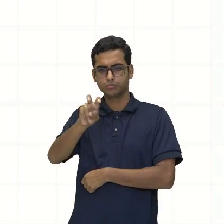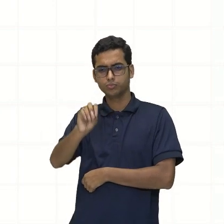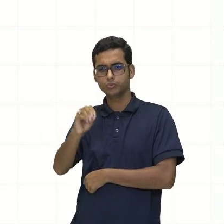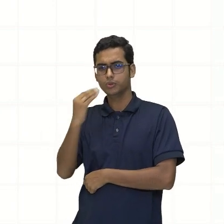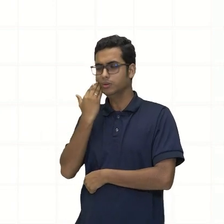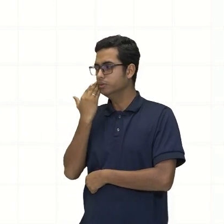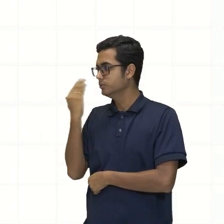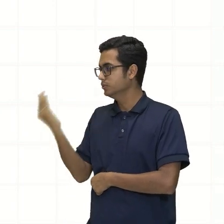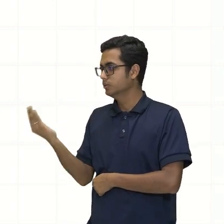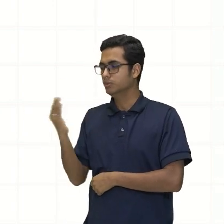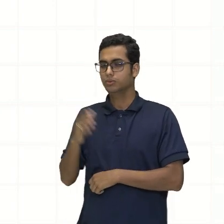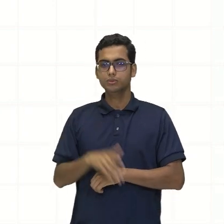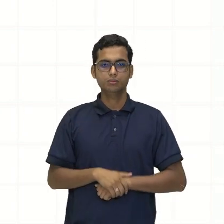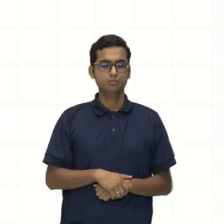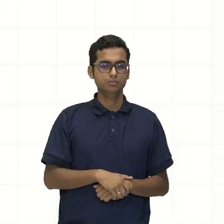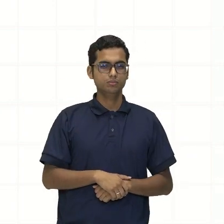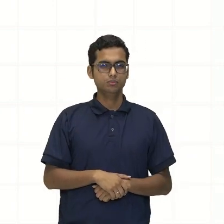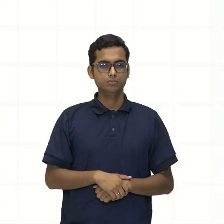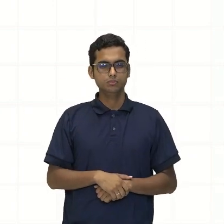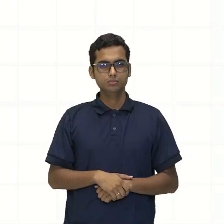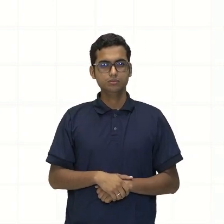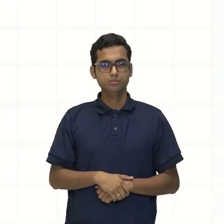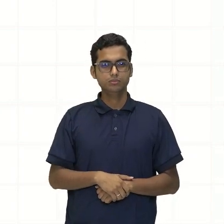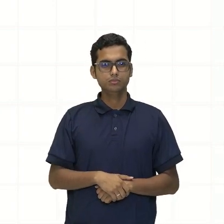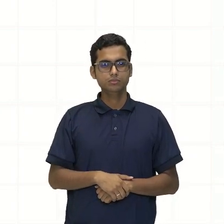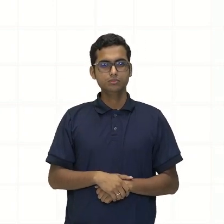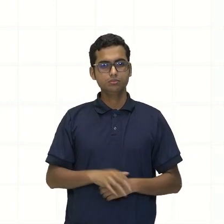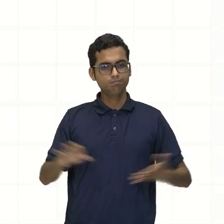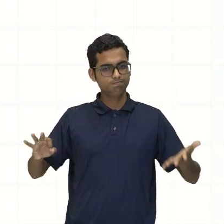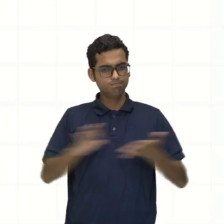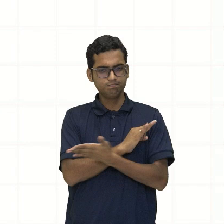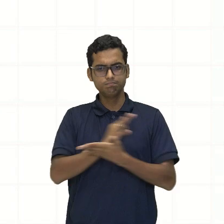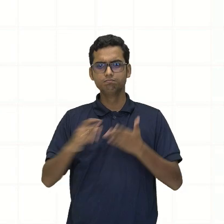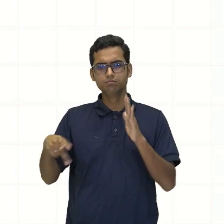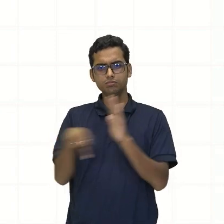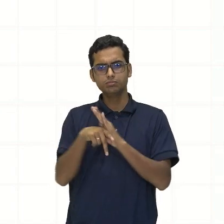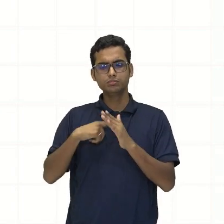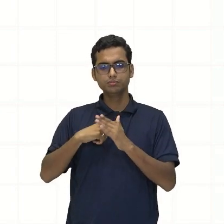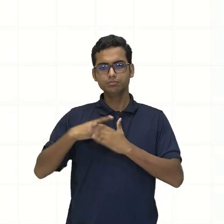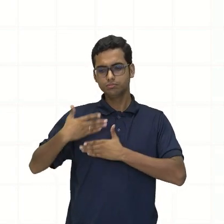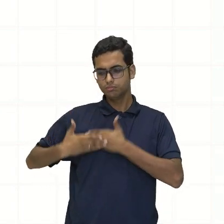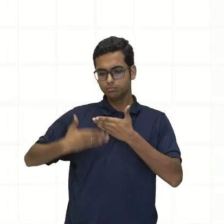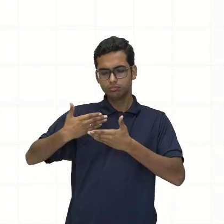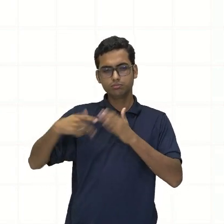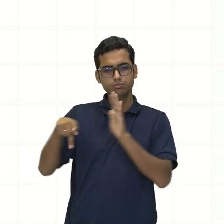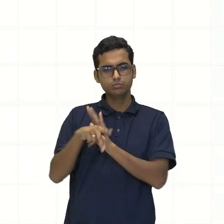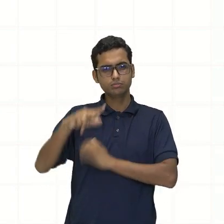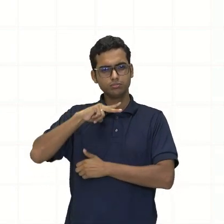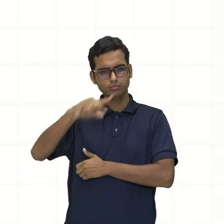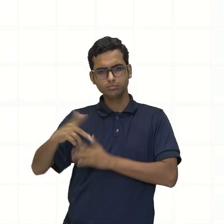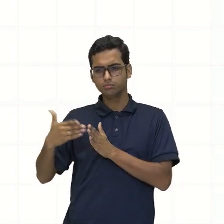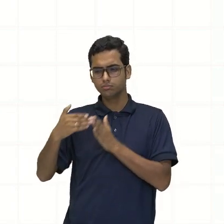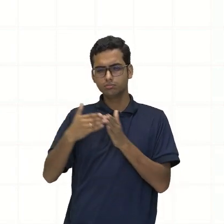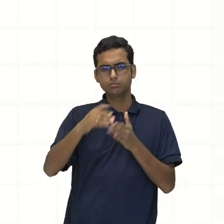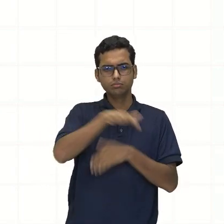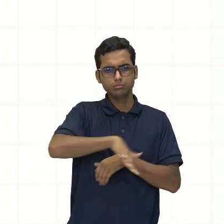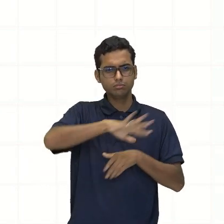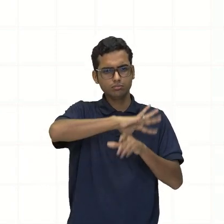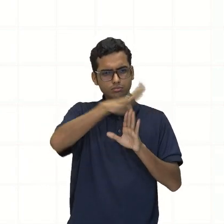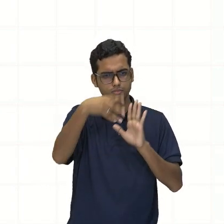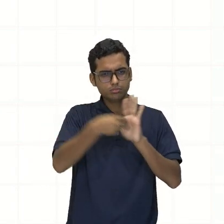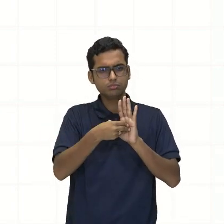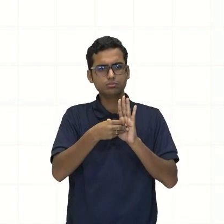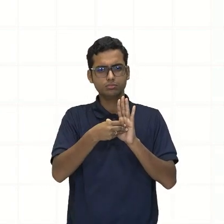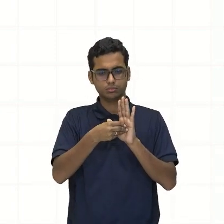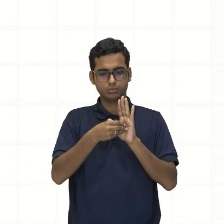1750, ele foi um instrumento que ele legalizou o avanço dos portugueses na Amazônia. Um dos seus idealizadores